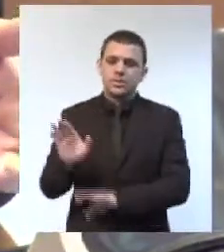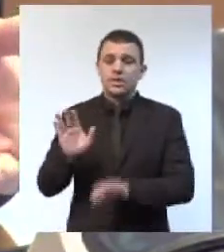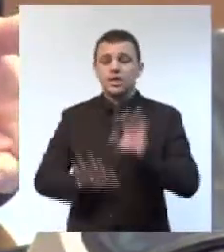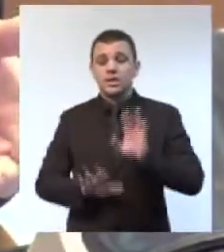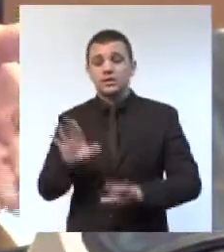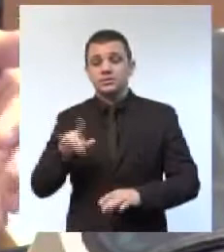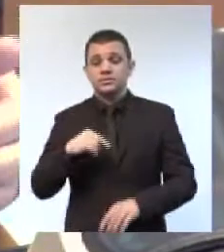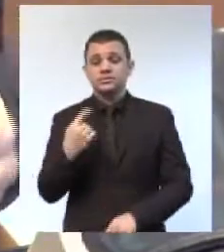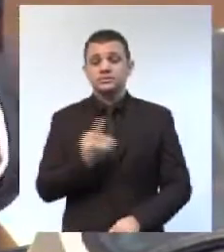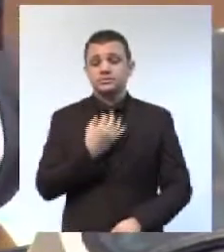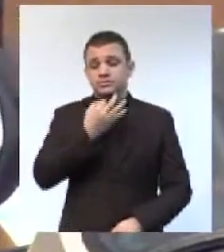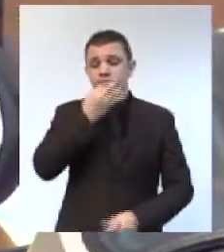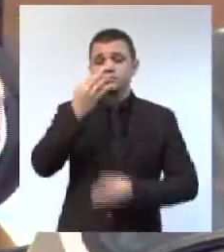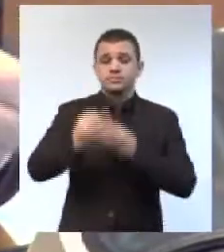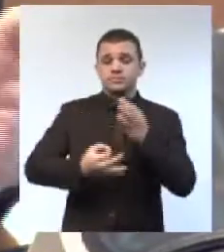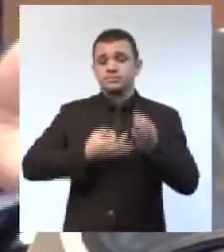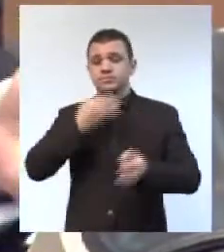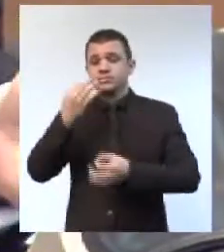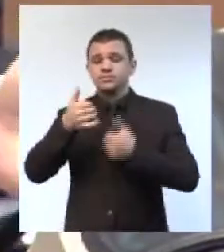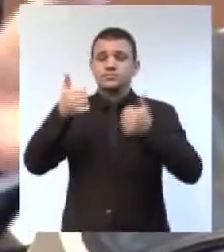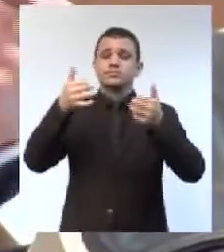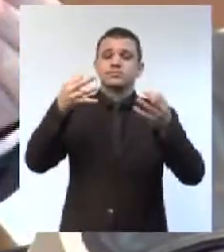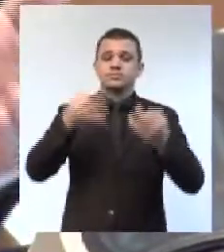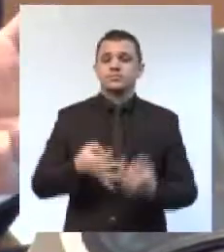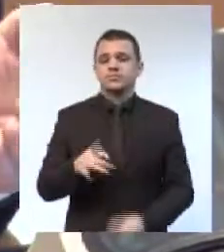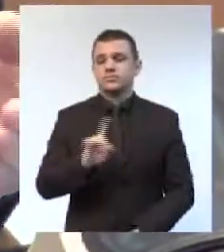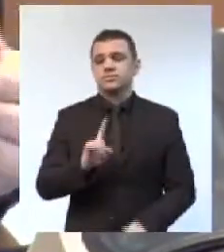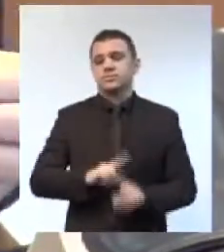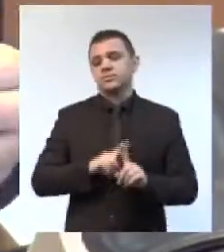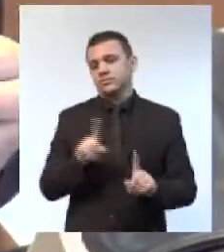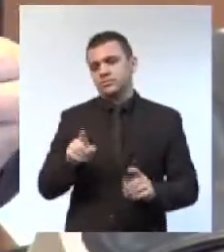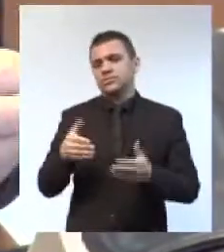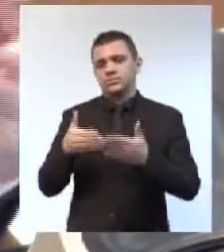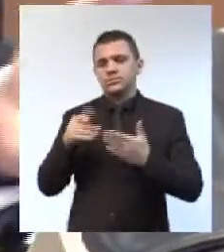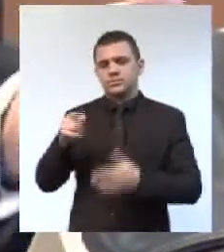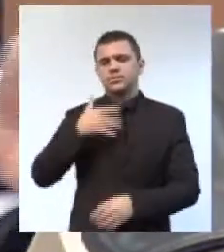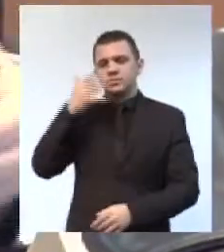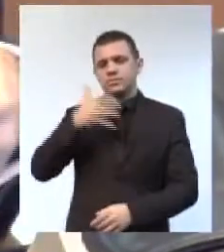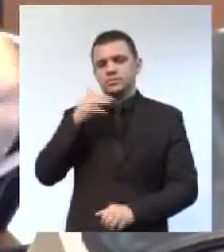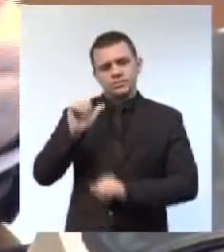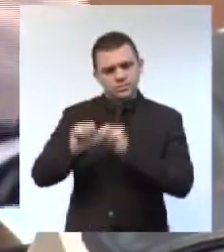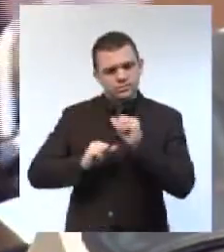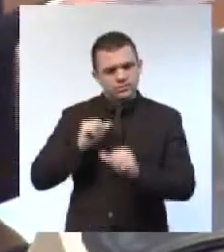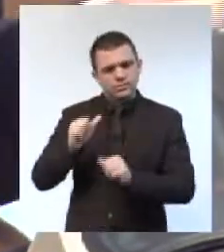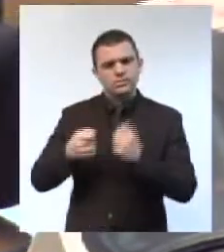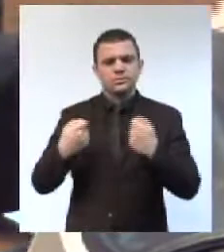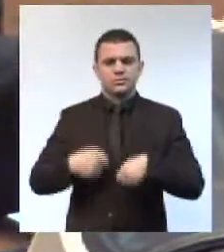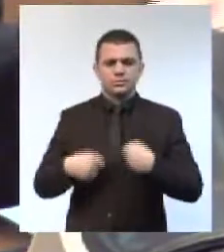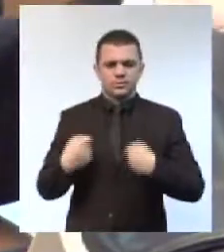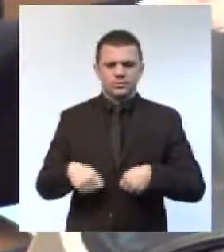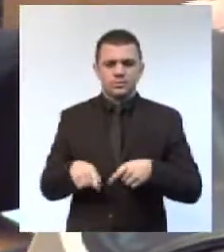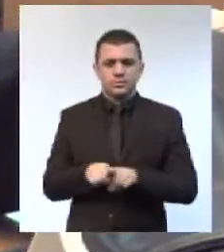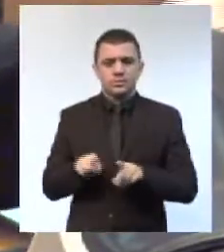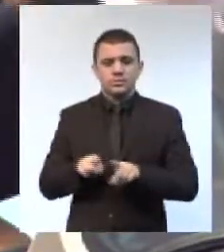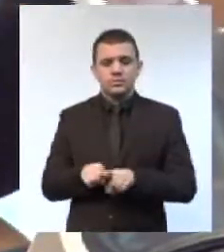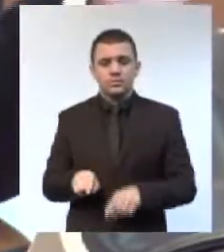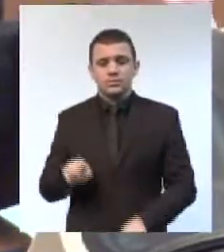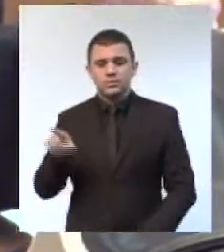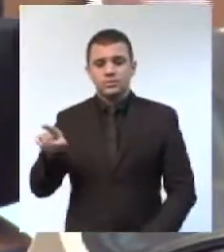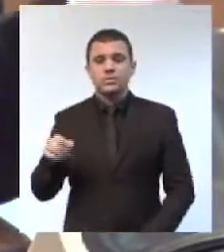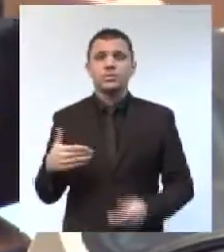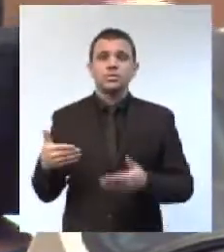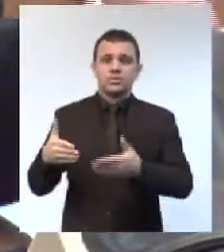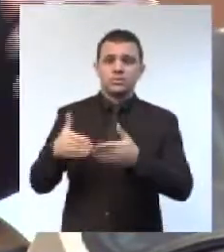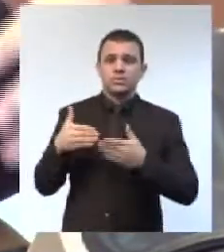colocações, mas que mude o seu discurso. E eu acho que solicitar uma